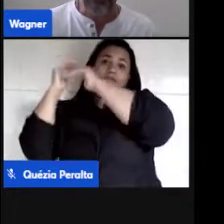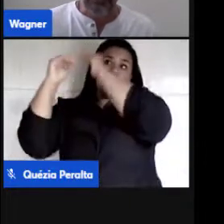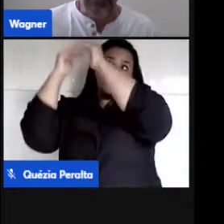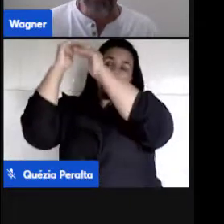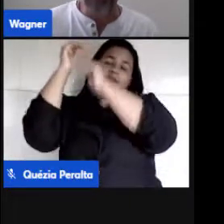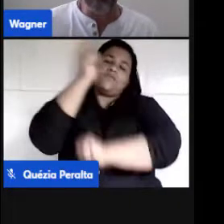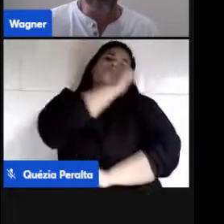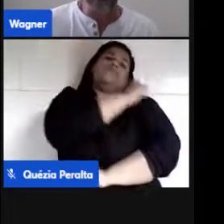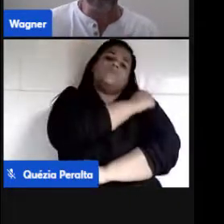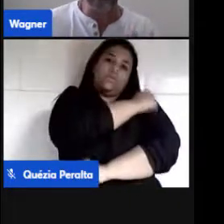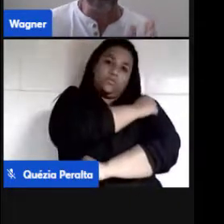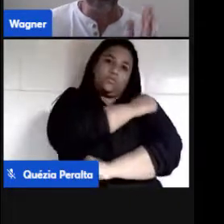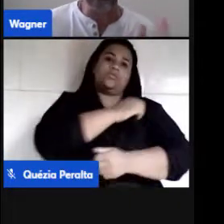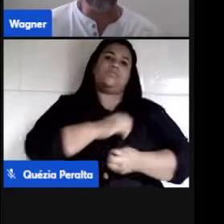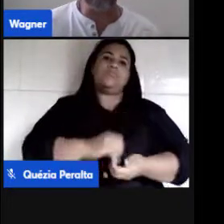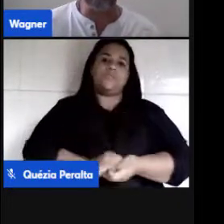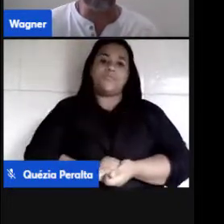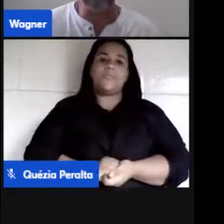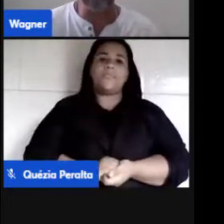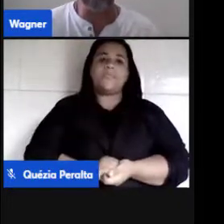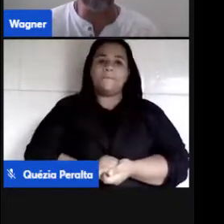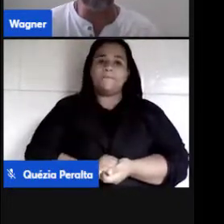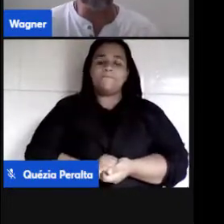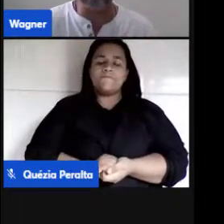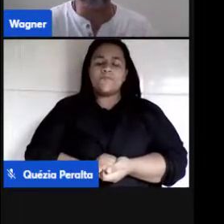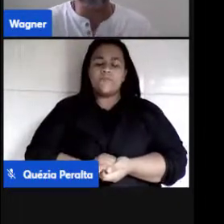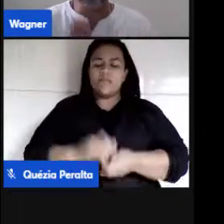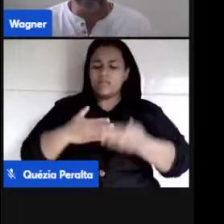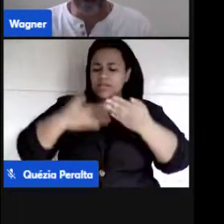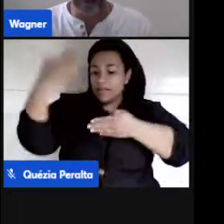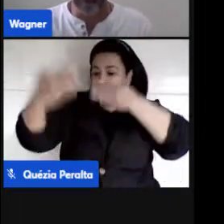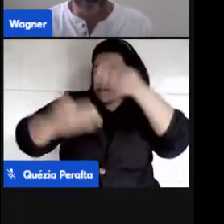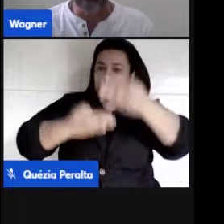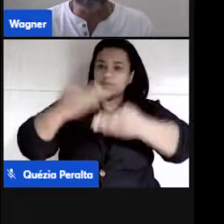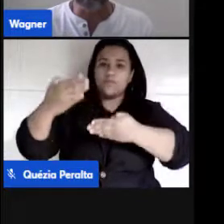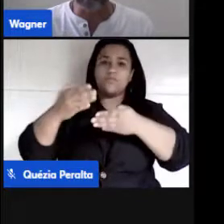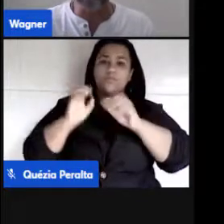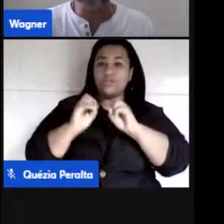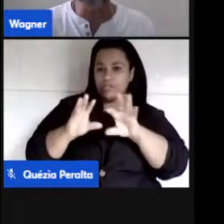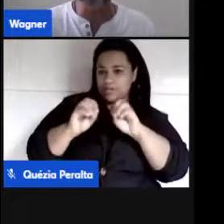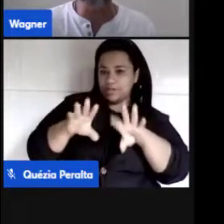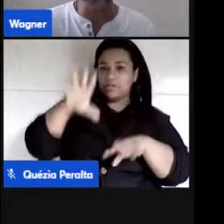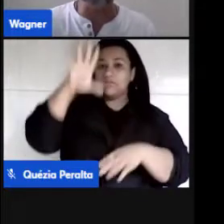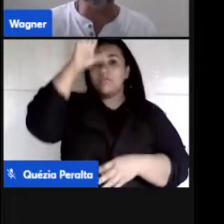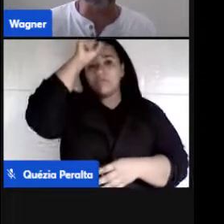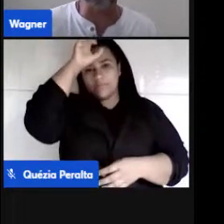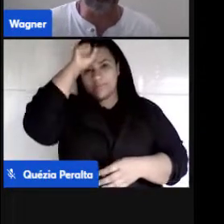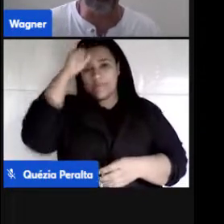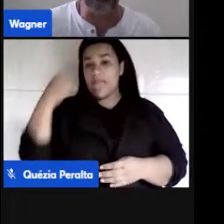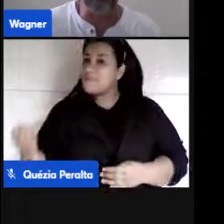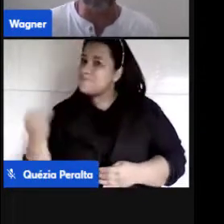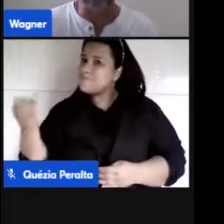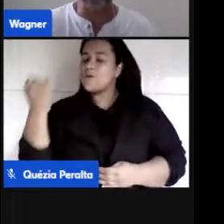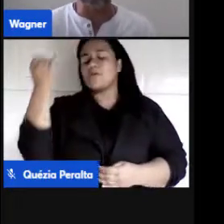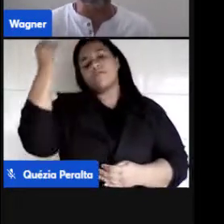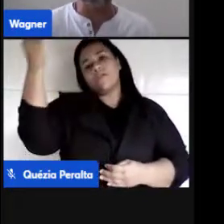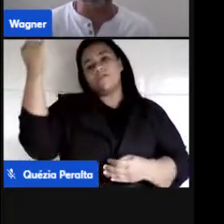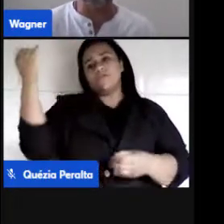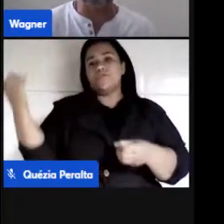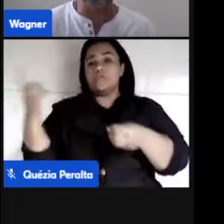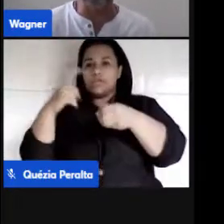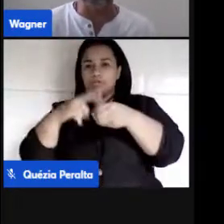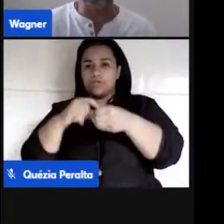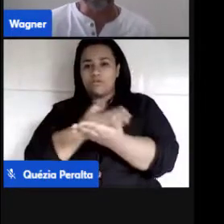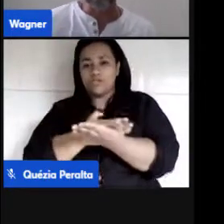aluno. Então, essa relação de ensino-aprendizagem é muito fundamental já nesse segundo mês que se inicia com seus alunos. Você